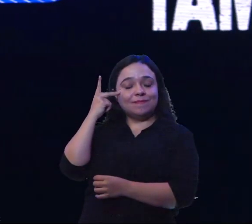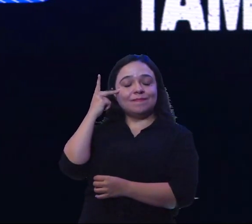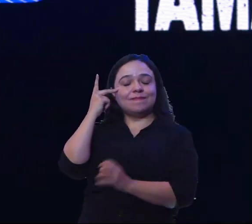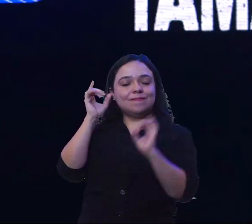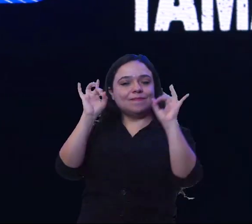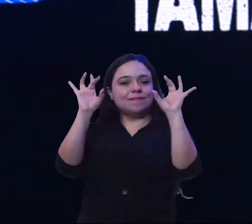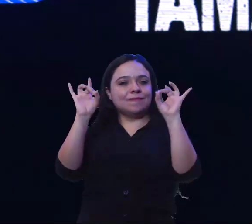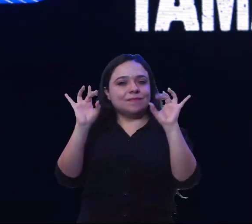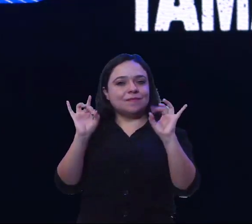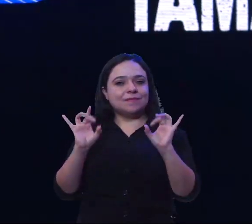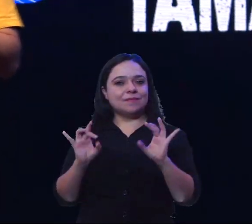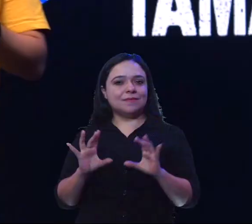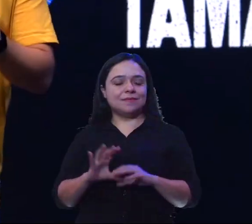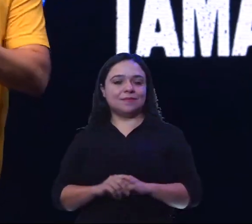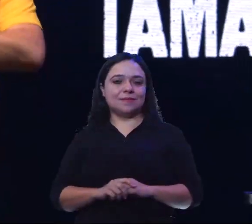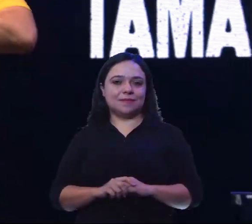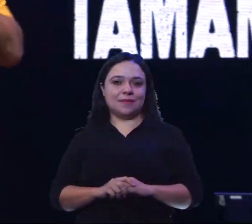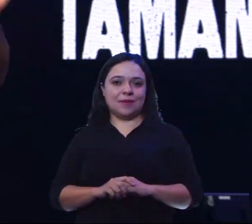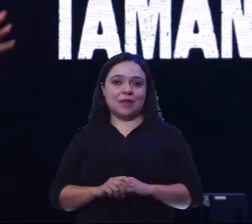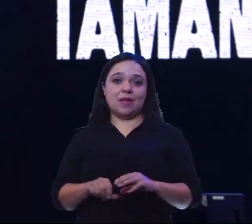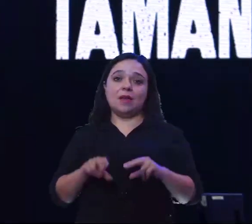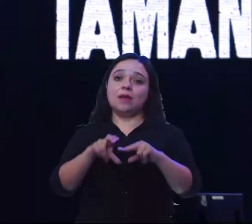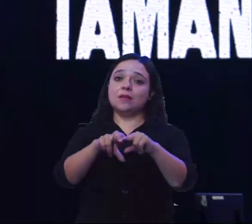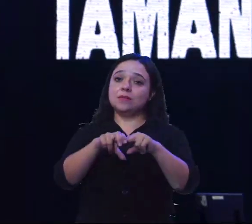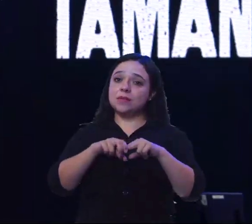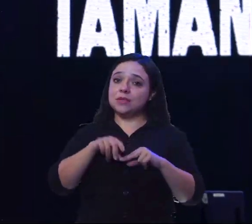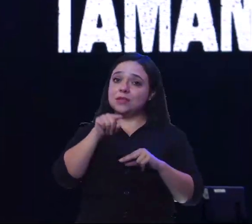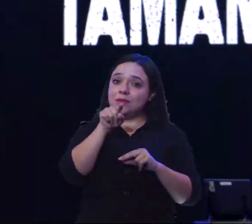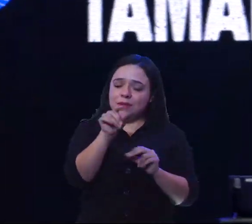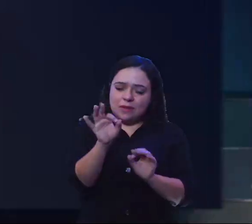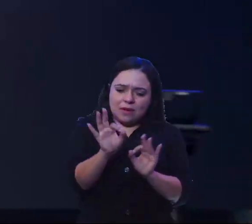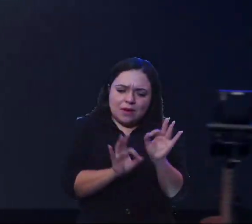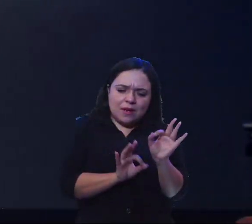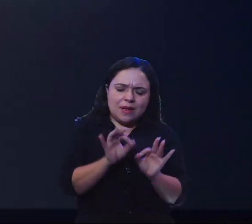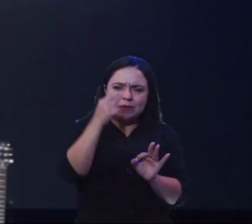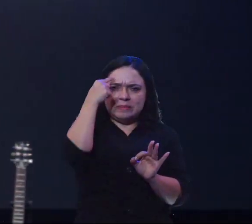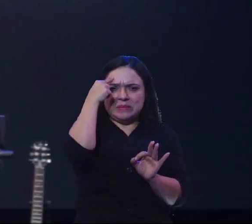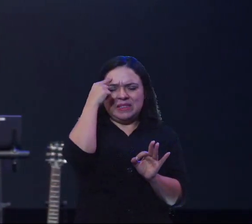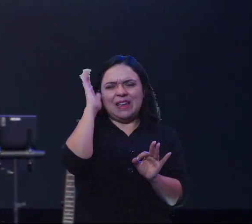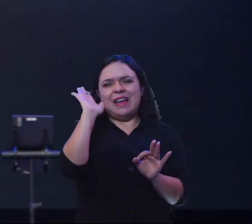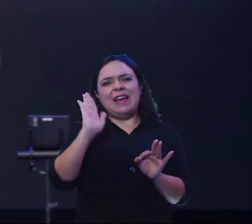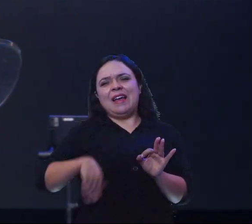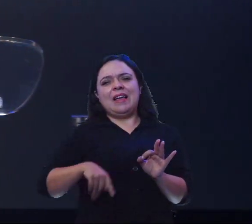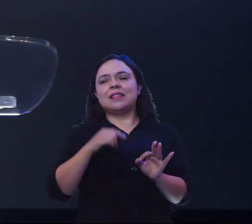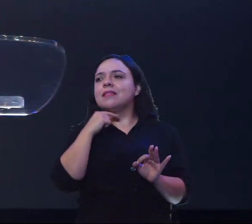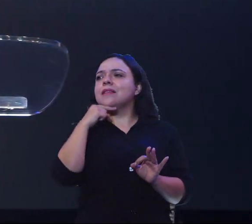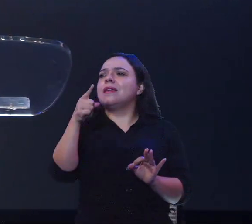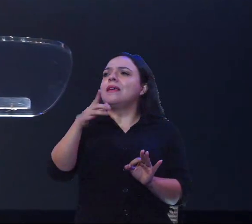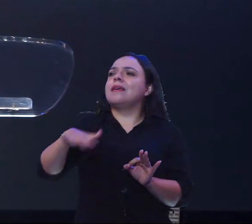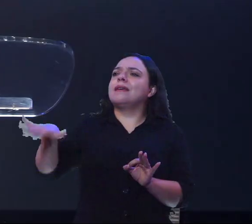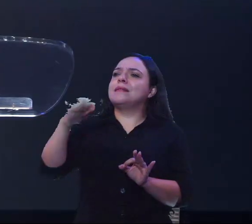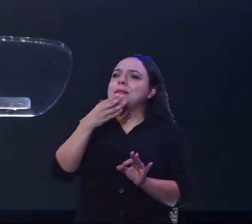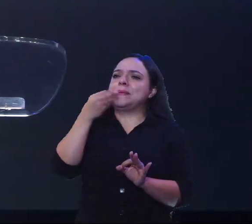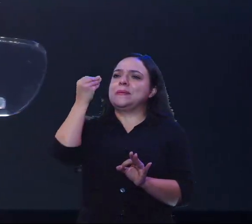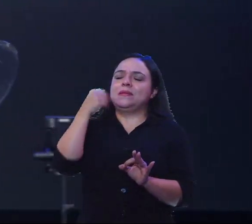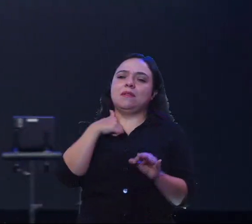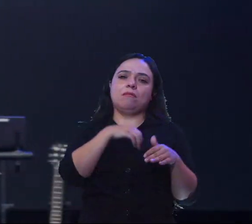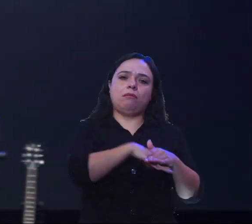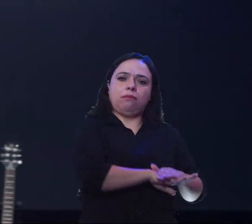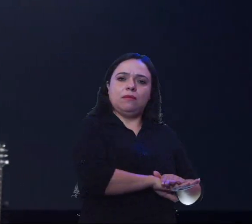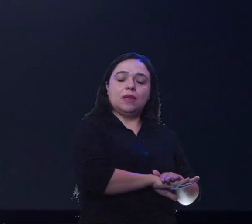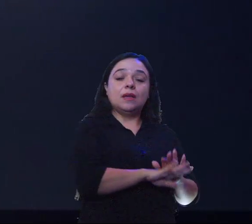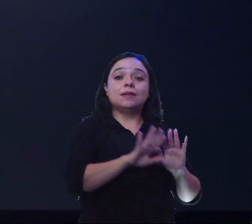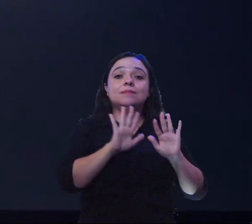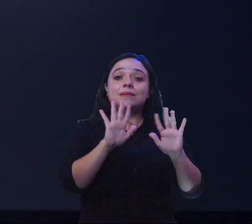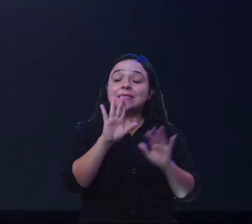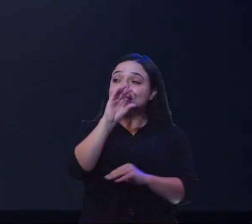um projeto, daquilo que você nem imagina que um dia pode alguém gostar ou Deus pode usar, porque quando Deus revela, os sonhos